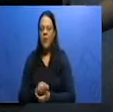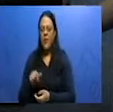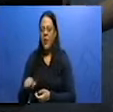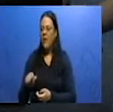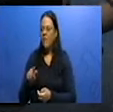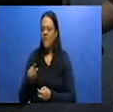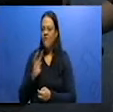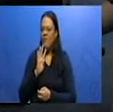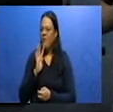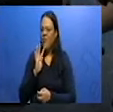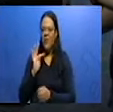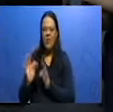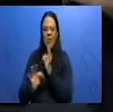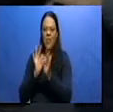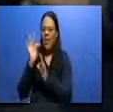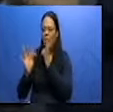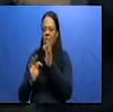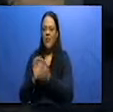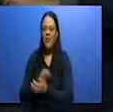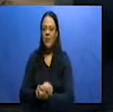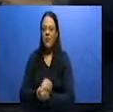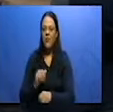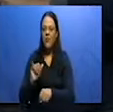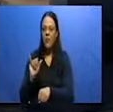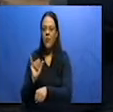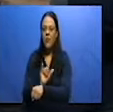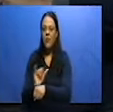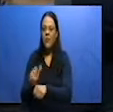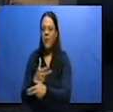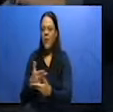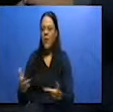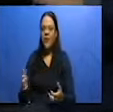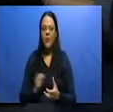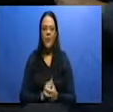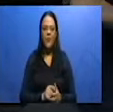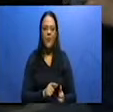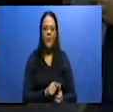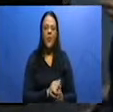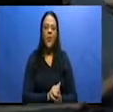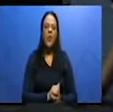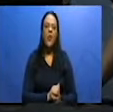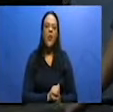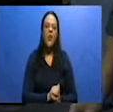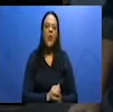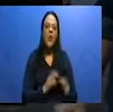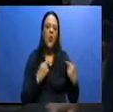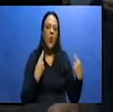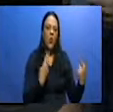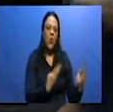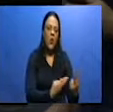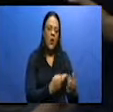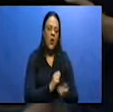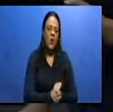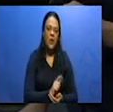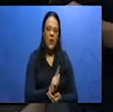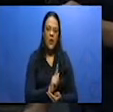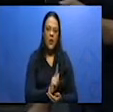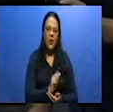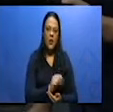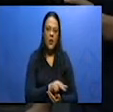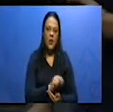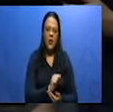de moldar metais. O reino de Gana foi organizado pelos